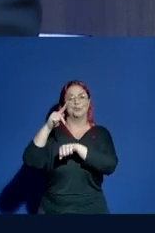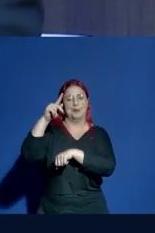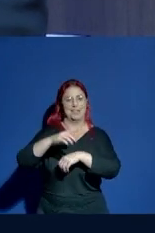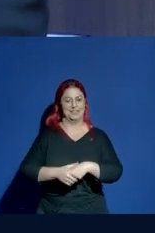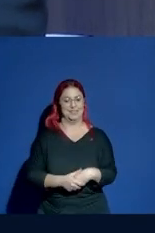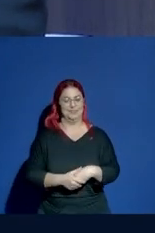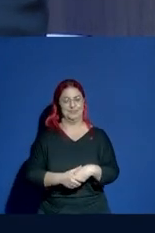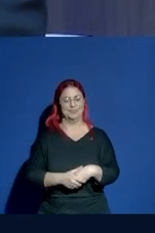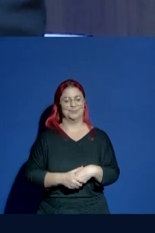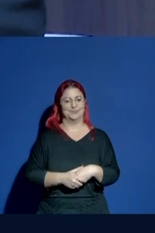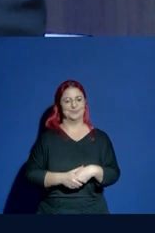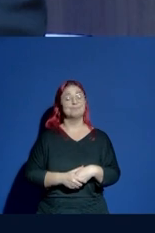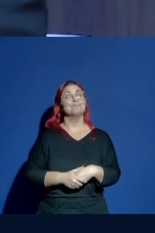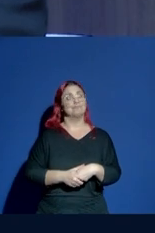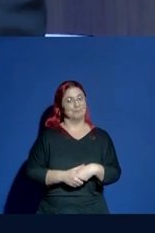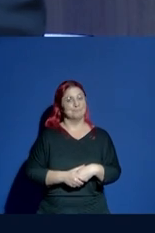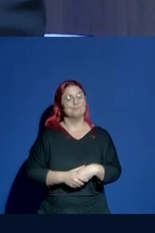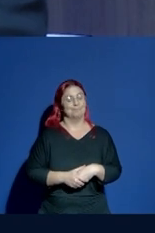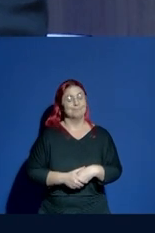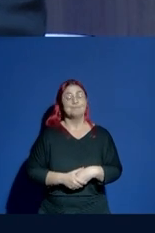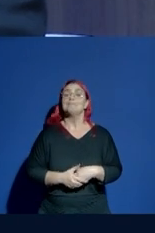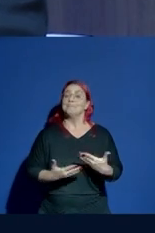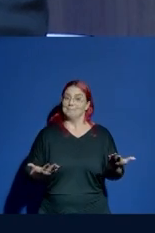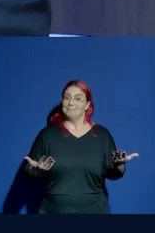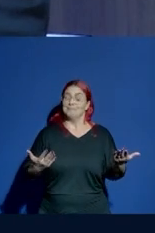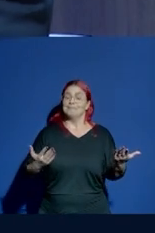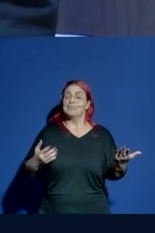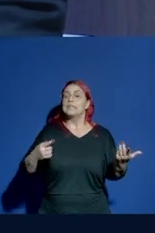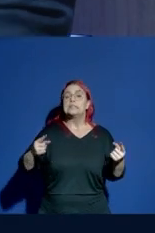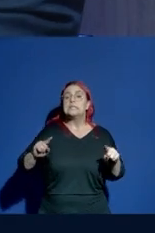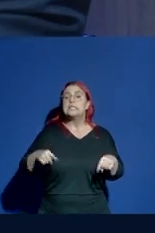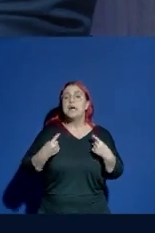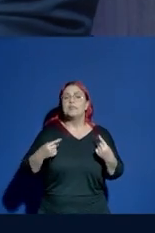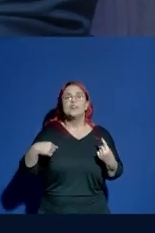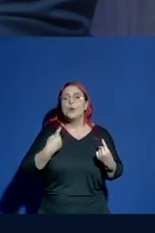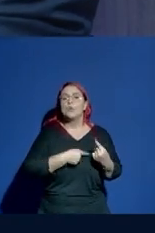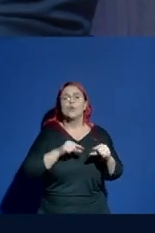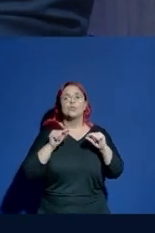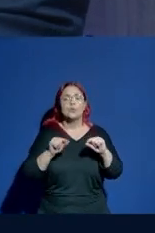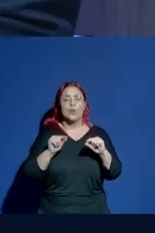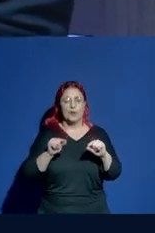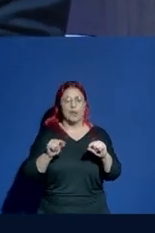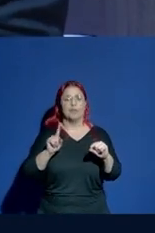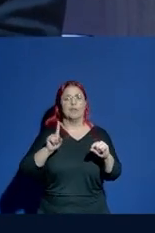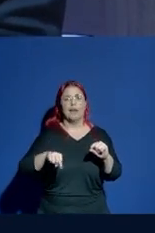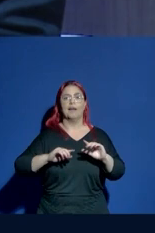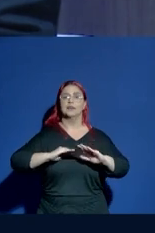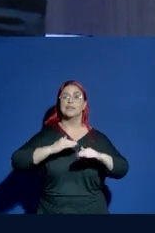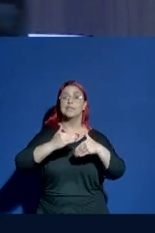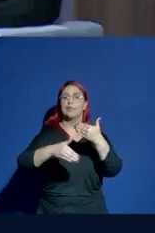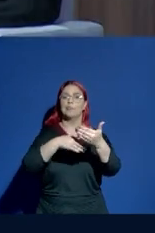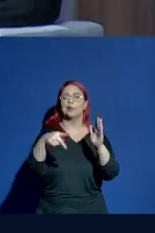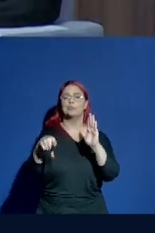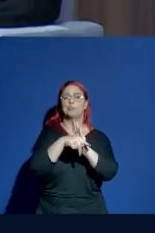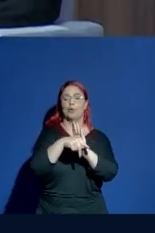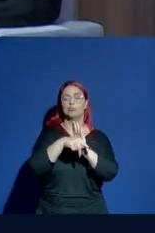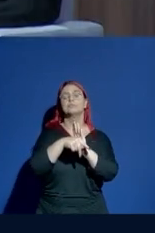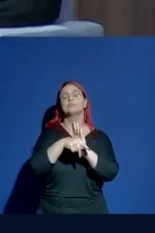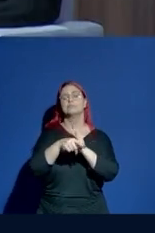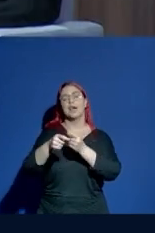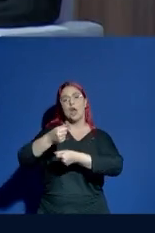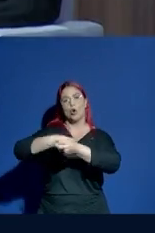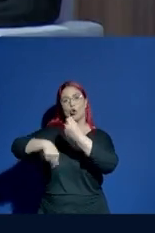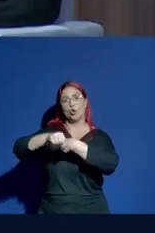volto a dizer nós o grande desafio é equilibrado desenvolvimento econômico com fruto sociais com a questão